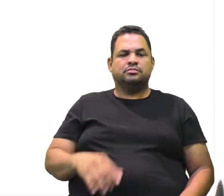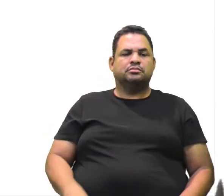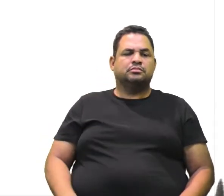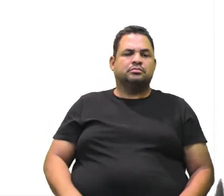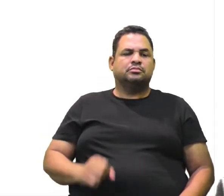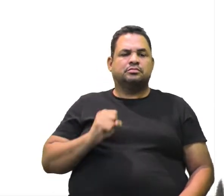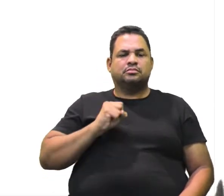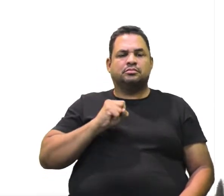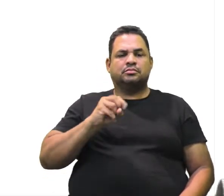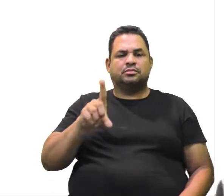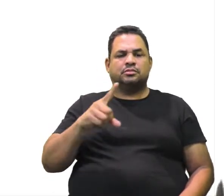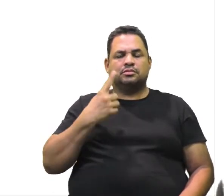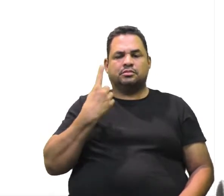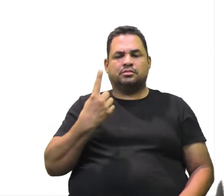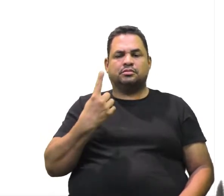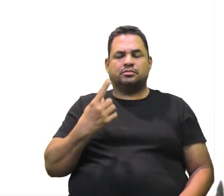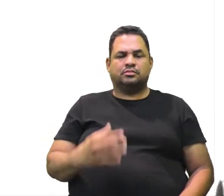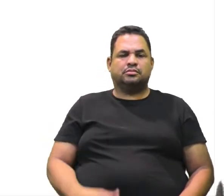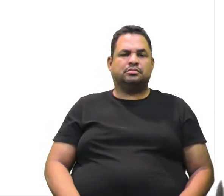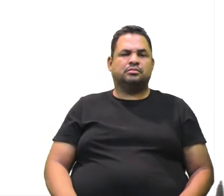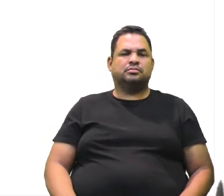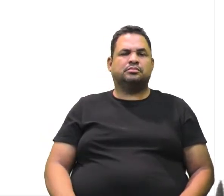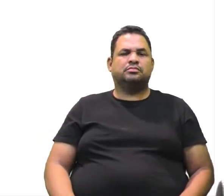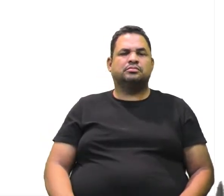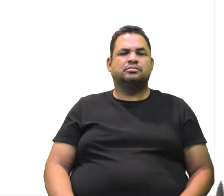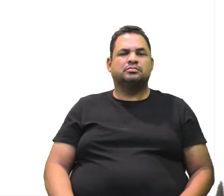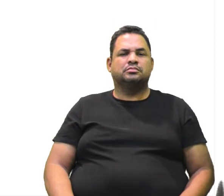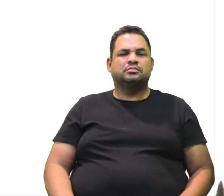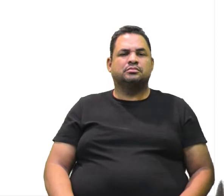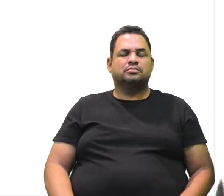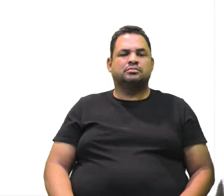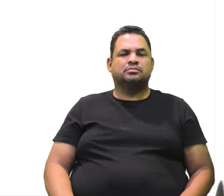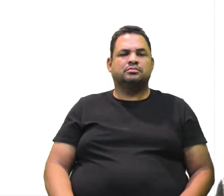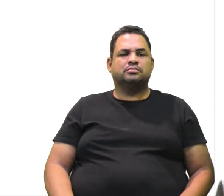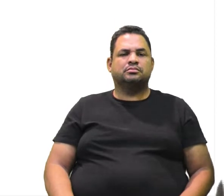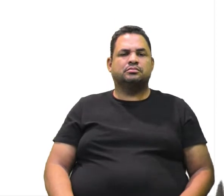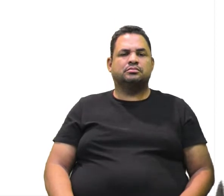liberada na etapa 1? Aí, meu caro aluno, olha só.